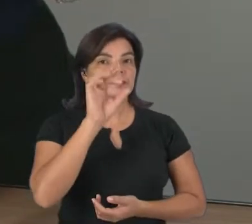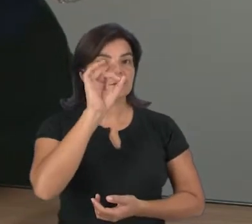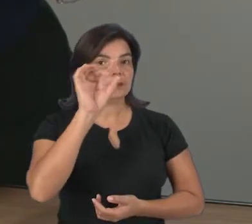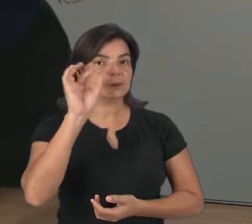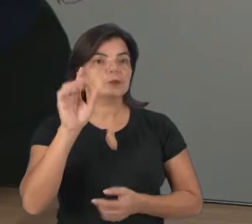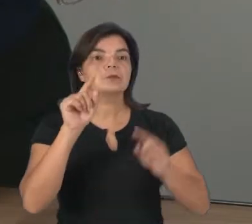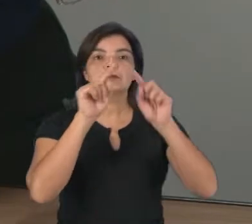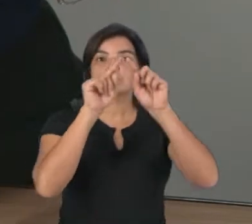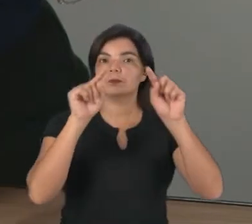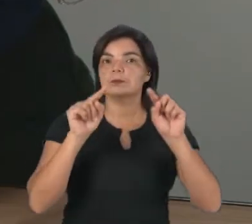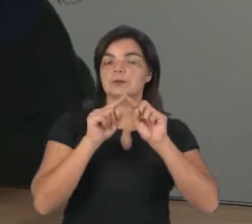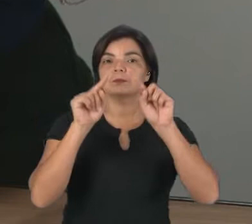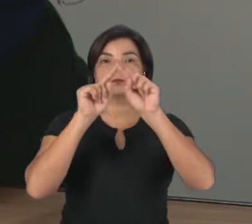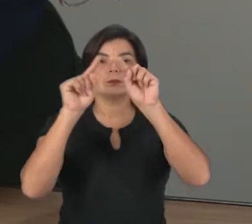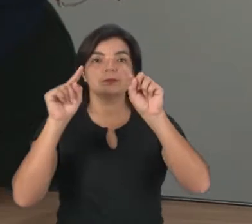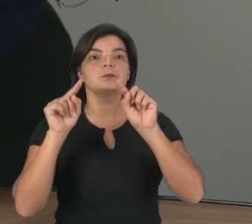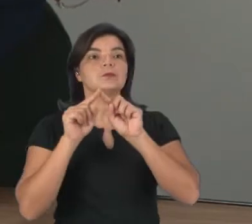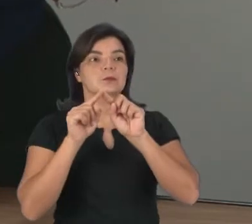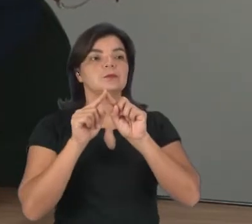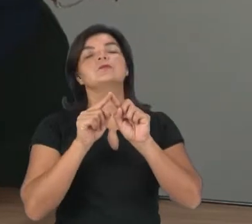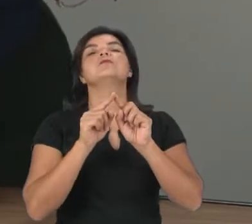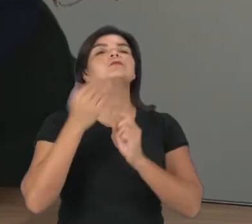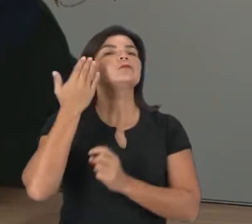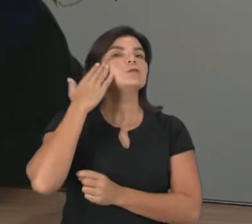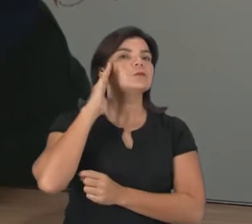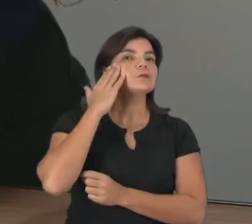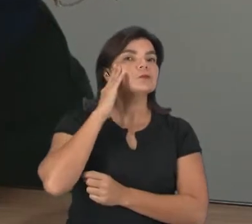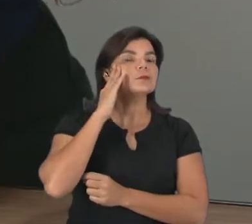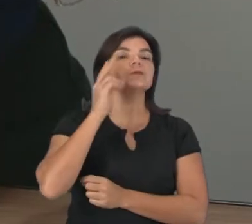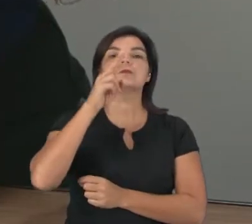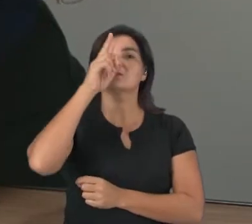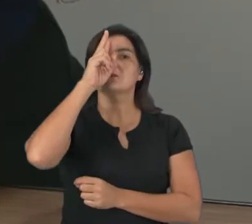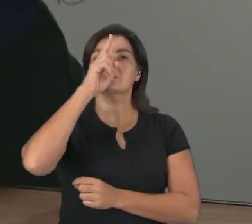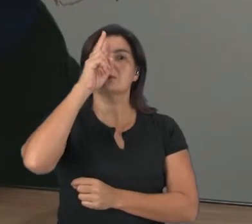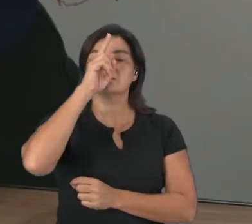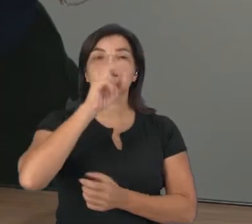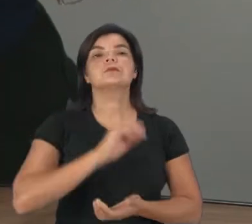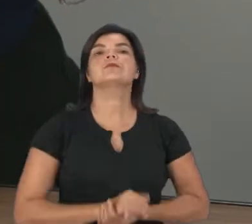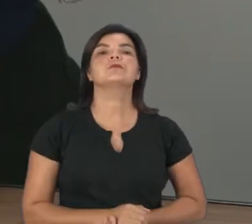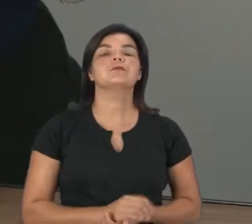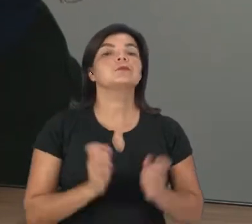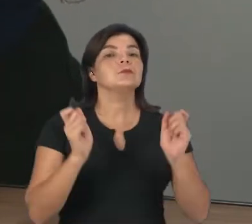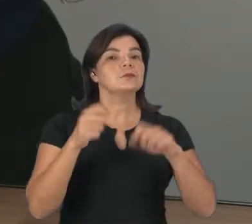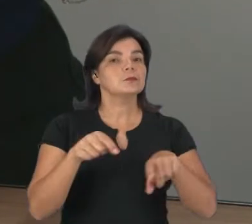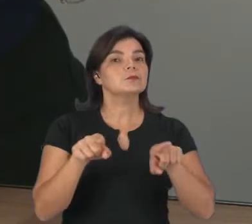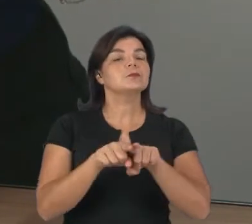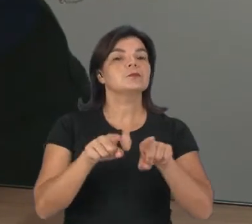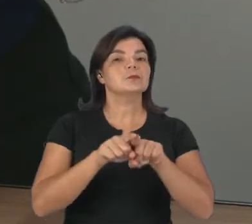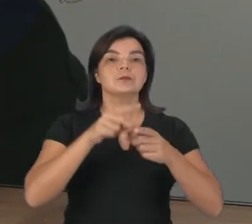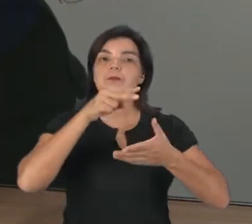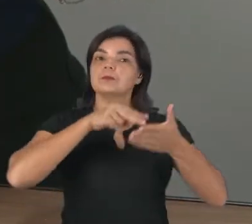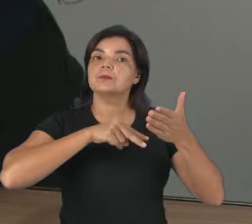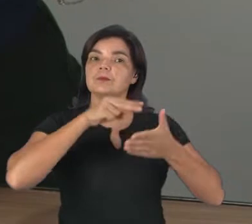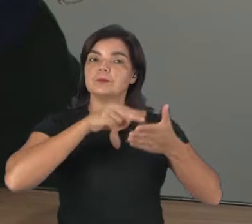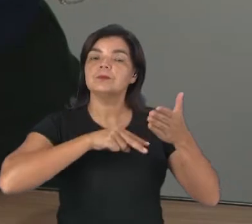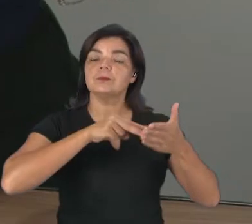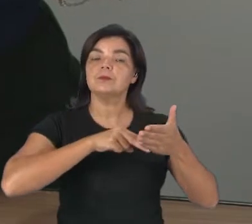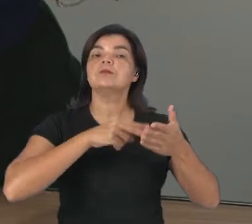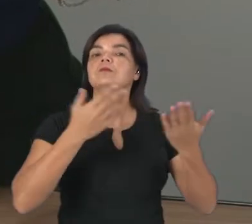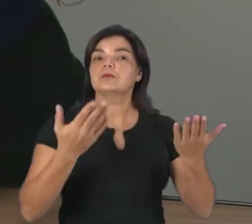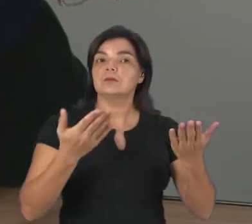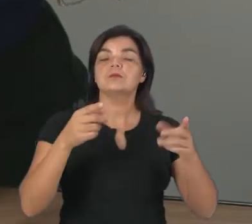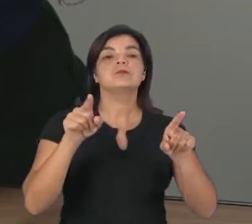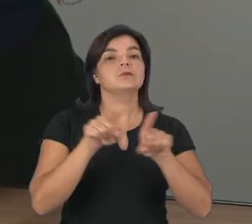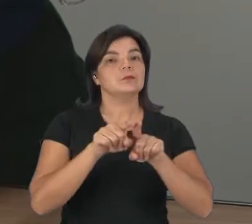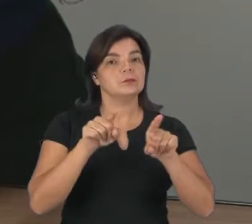cada quadrinho, nós vamos conseguindo compreender a história. Podemos também fazer a leitura, porque muitas